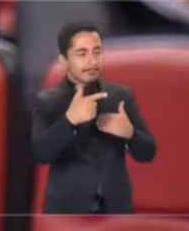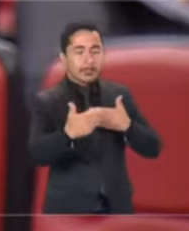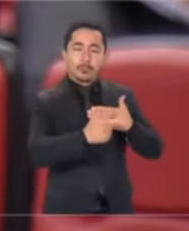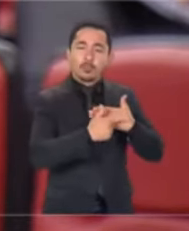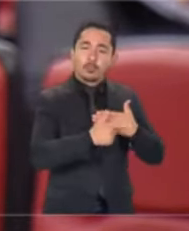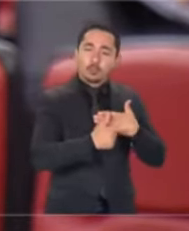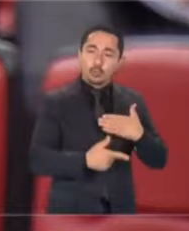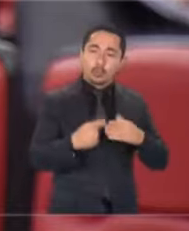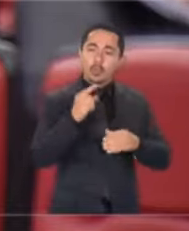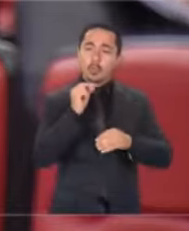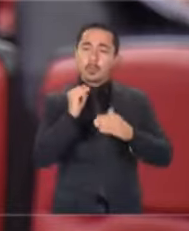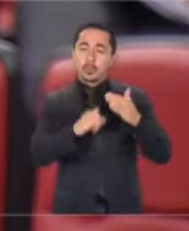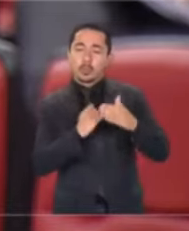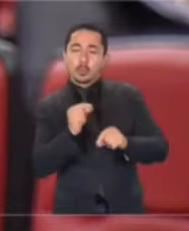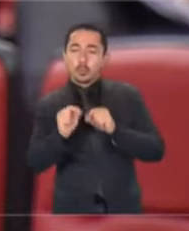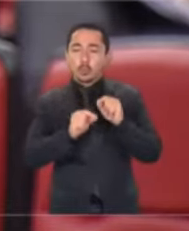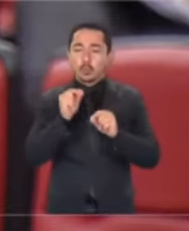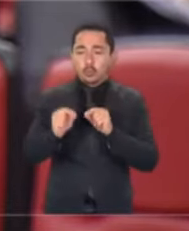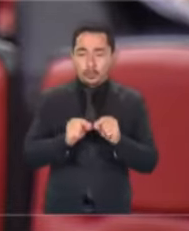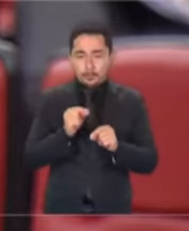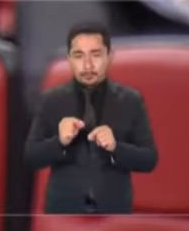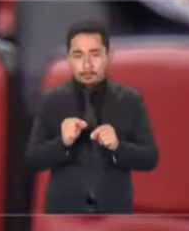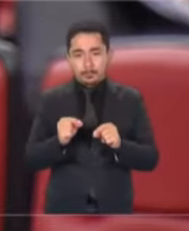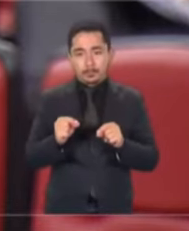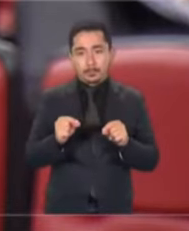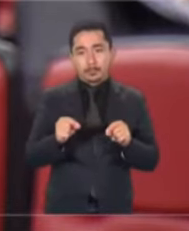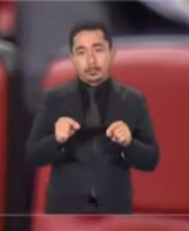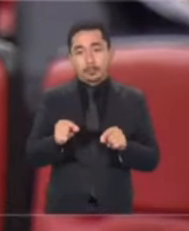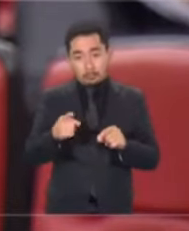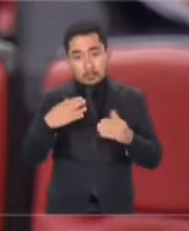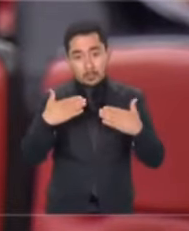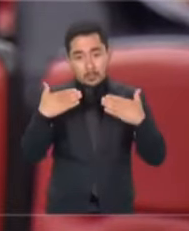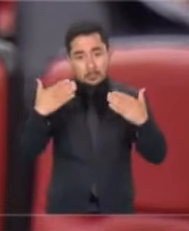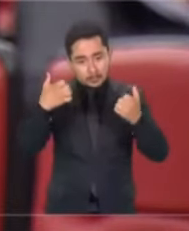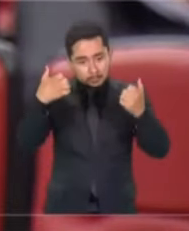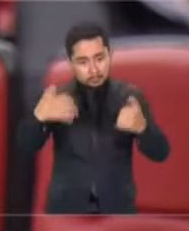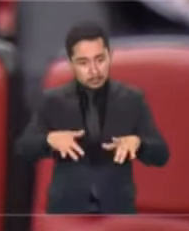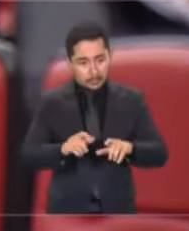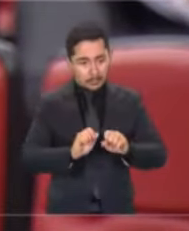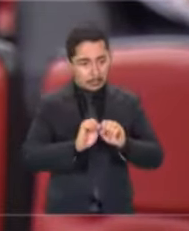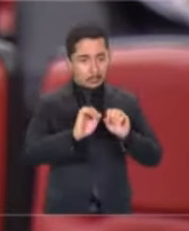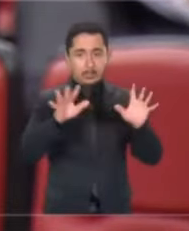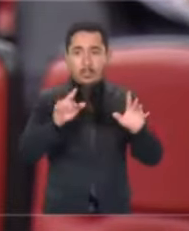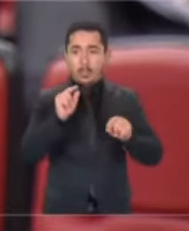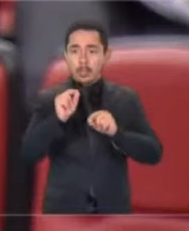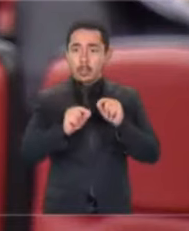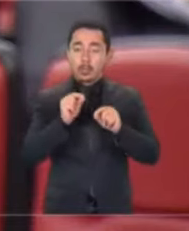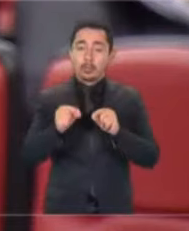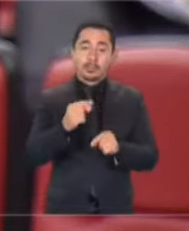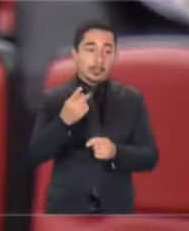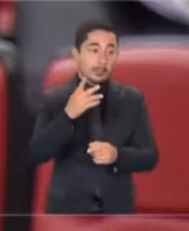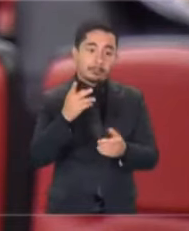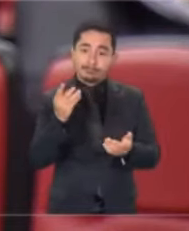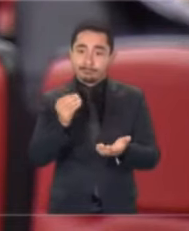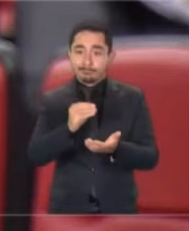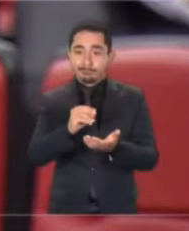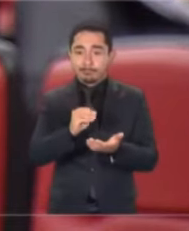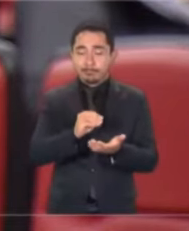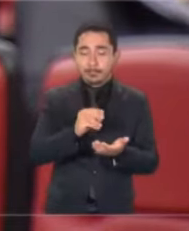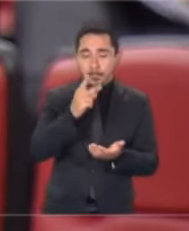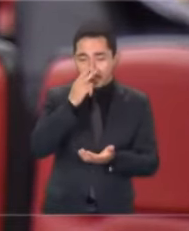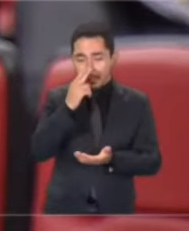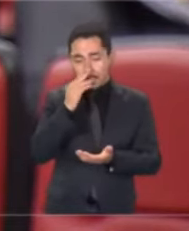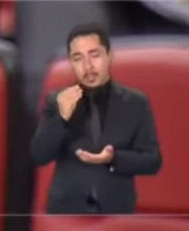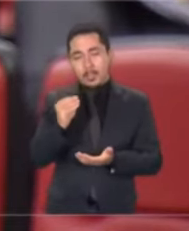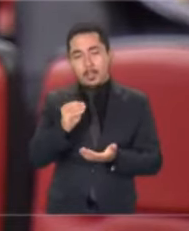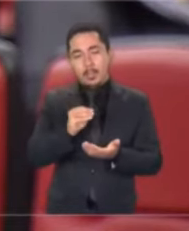vem desempenhando nos últimos momentos, diante desse cenário das injustas e, me perdoe a franqueza da palavra, desavergonhadas hostilizações